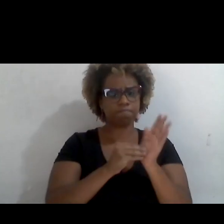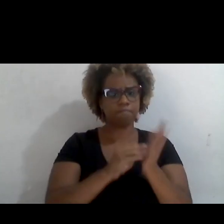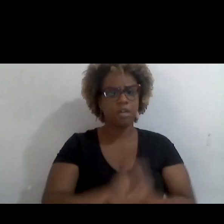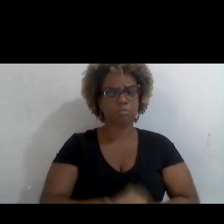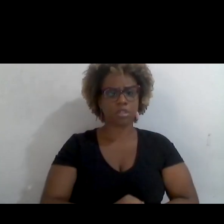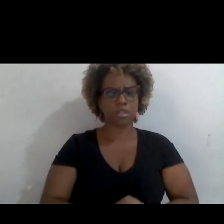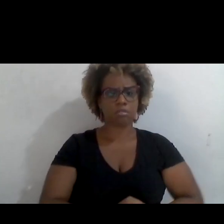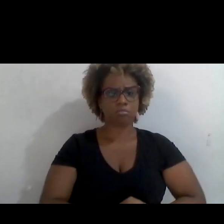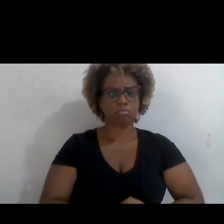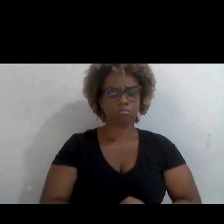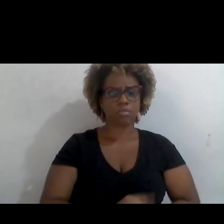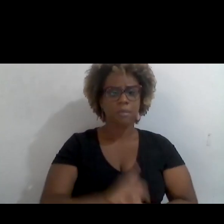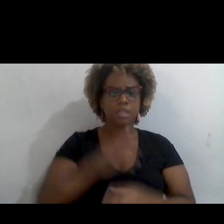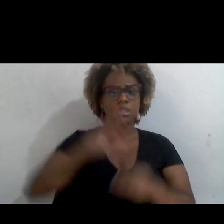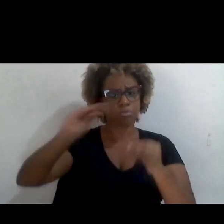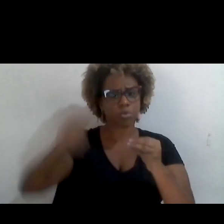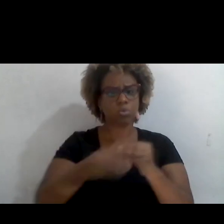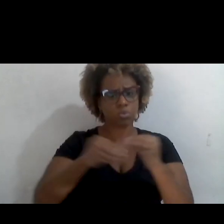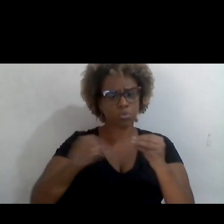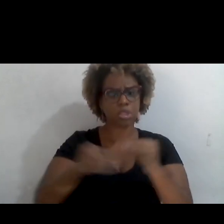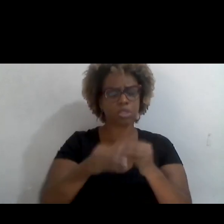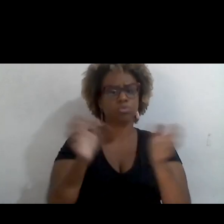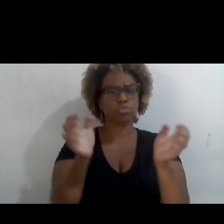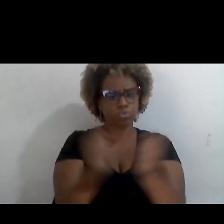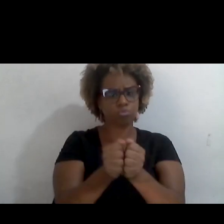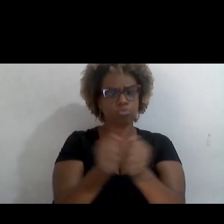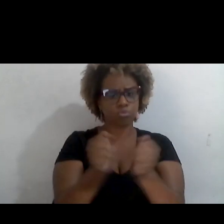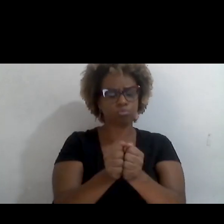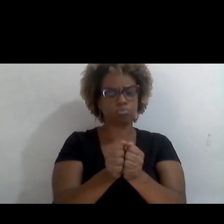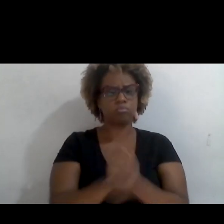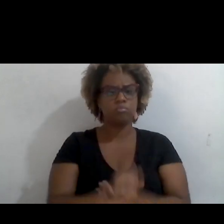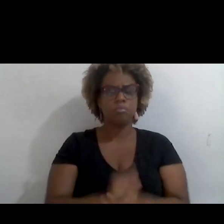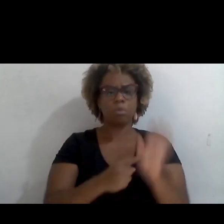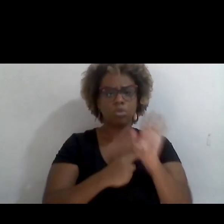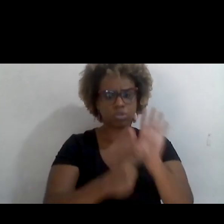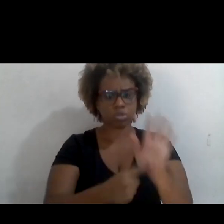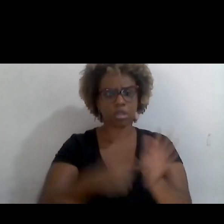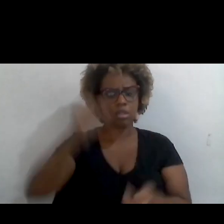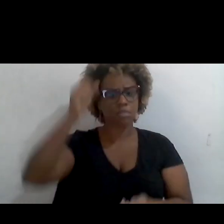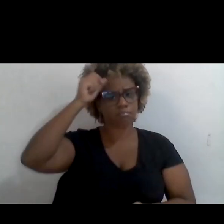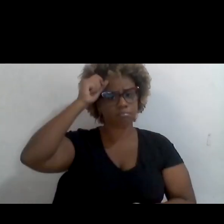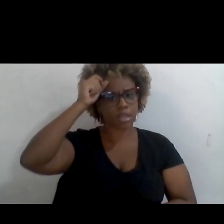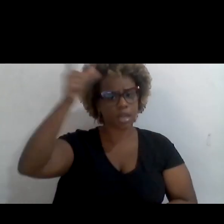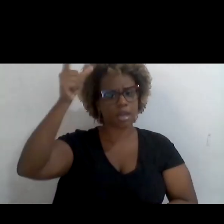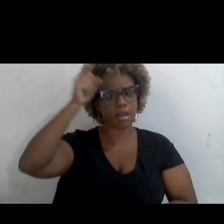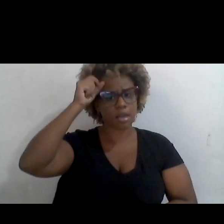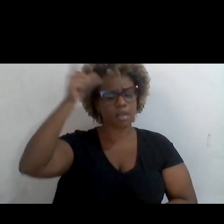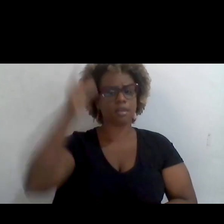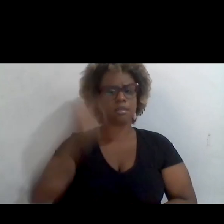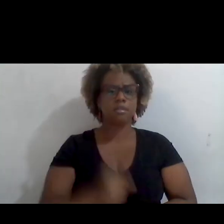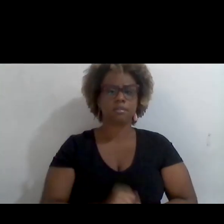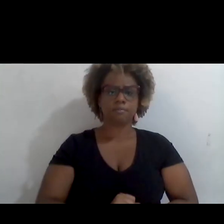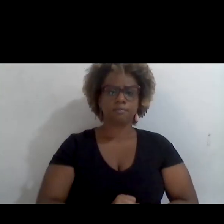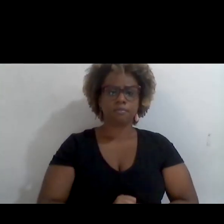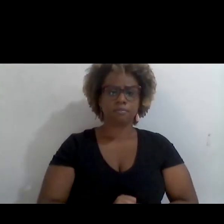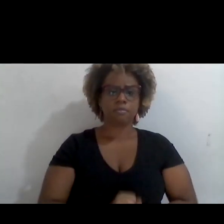mas de construir coletivamente. Né? Apresentar ideias, mas a gente poder também... Não, eu sei